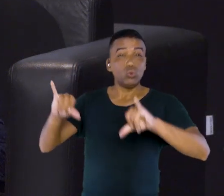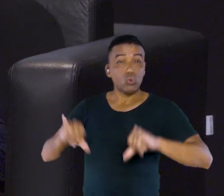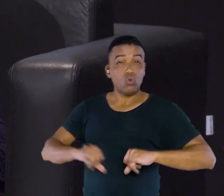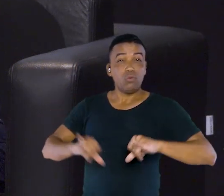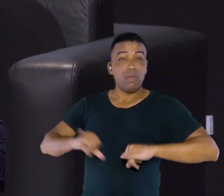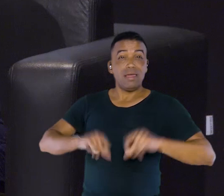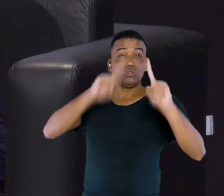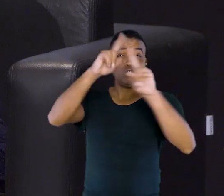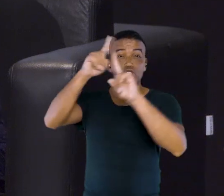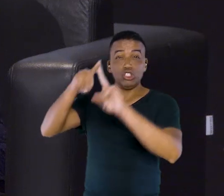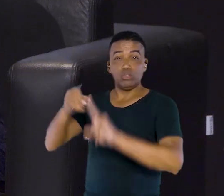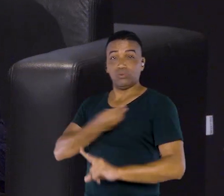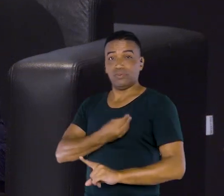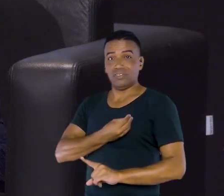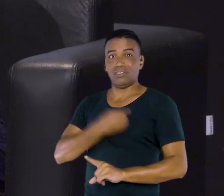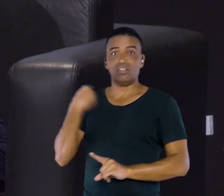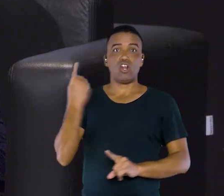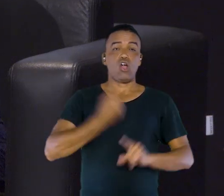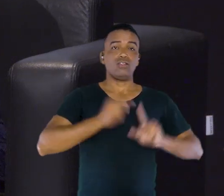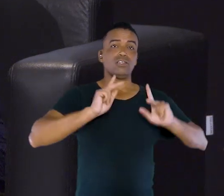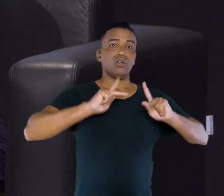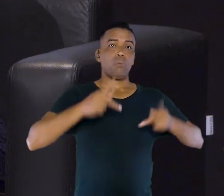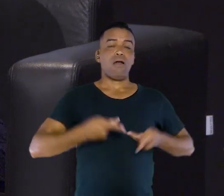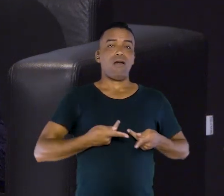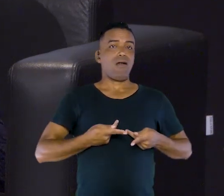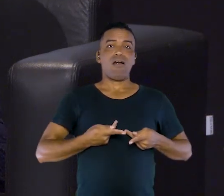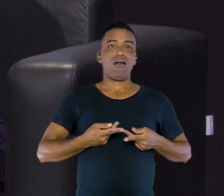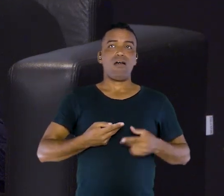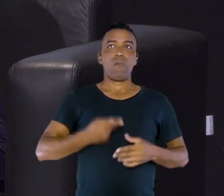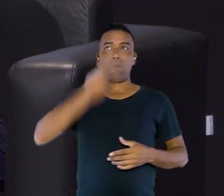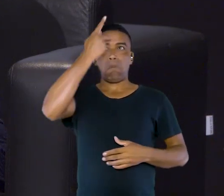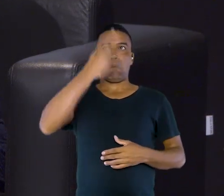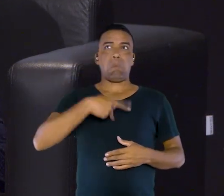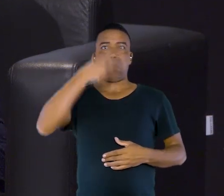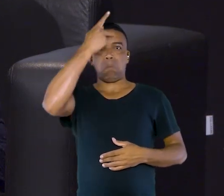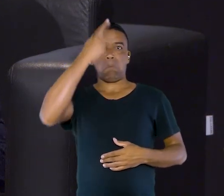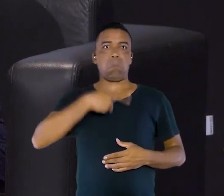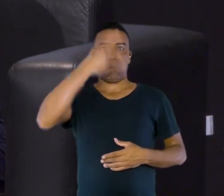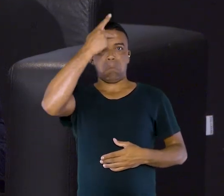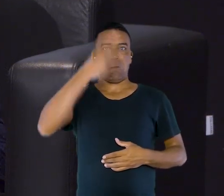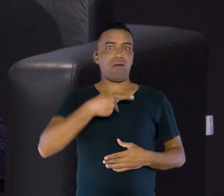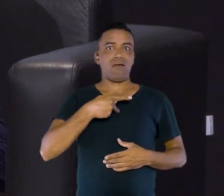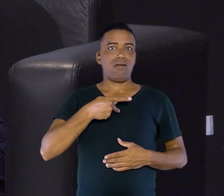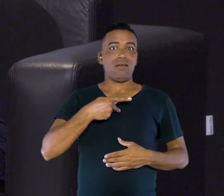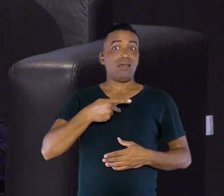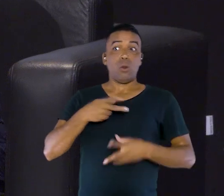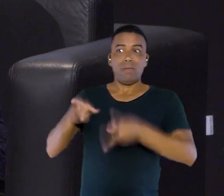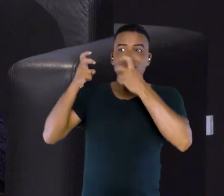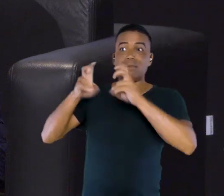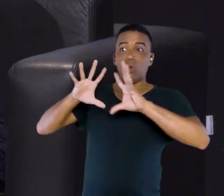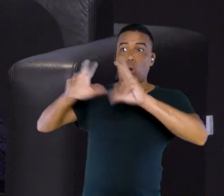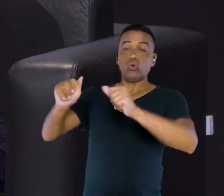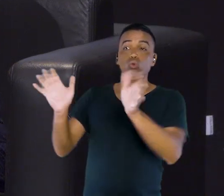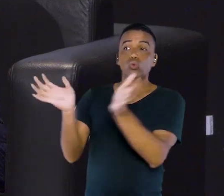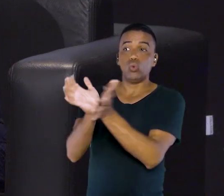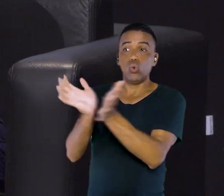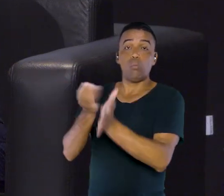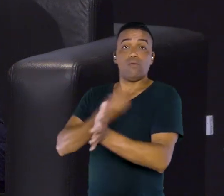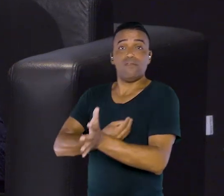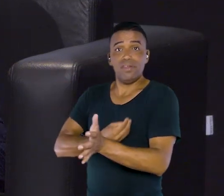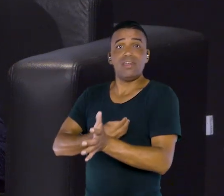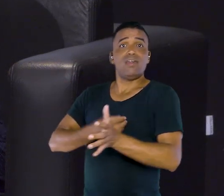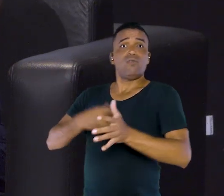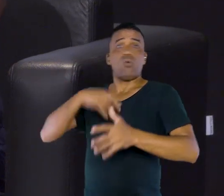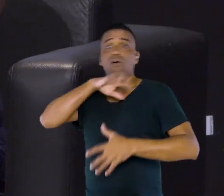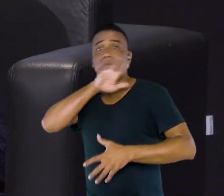dito humano, a gente apenas consegue se ver e a gente não vê outros seres que estão aí, que